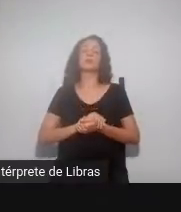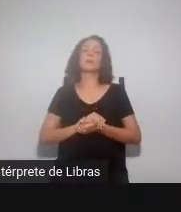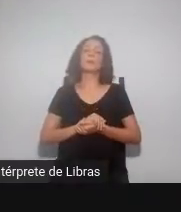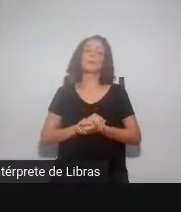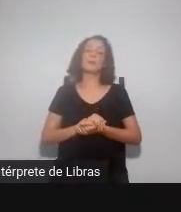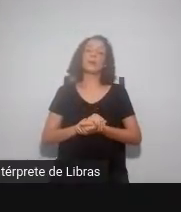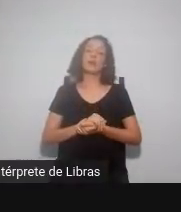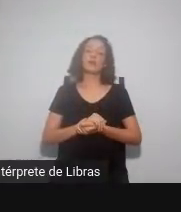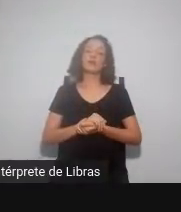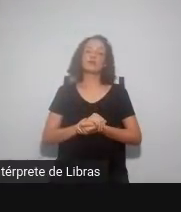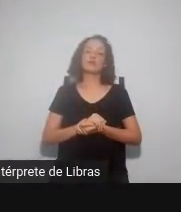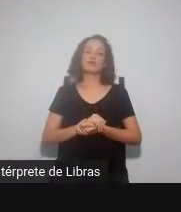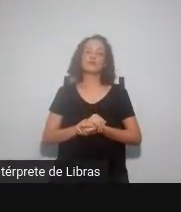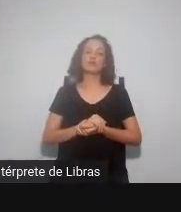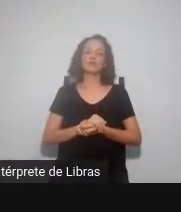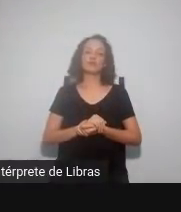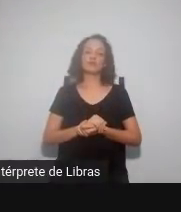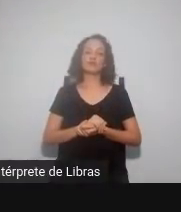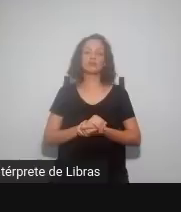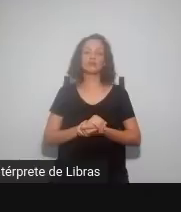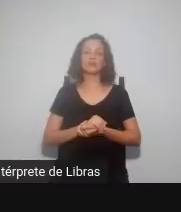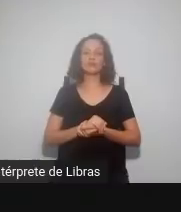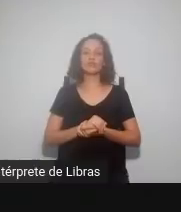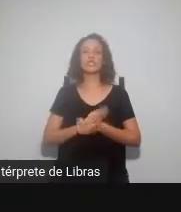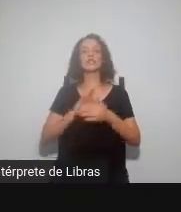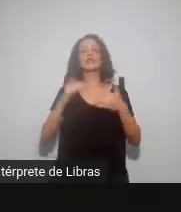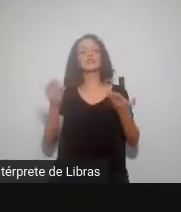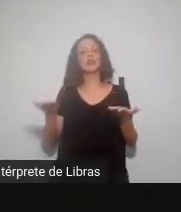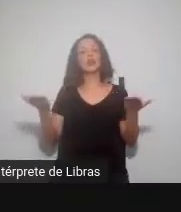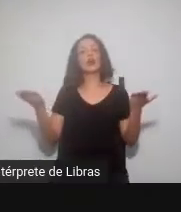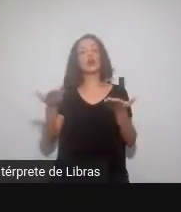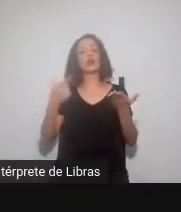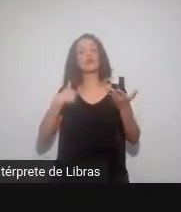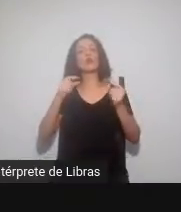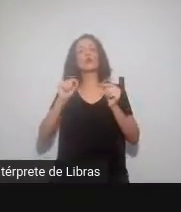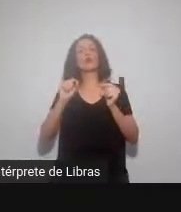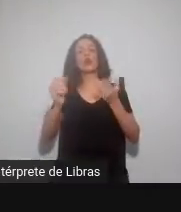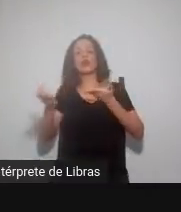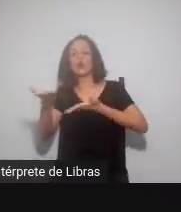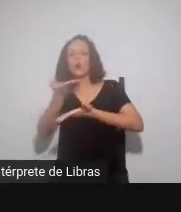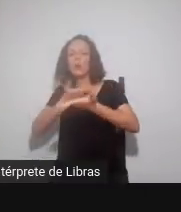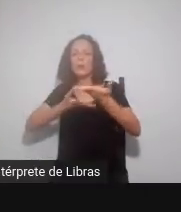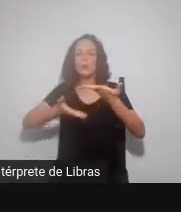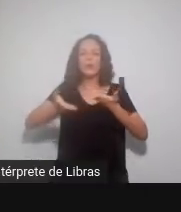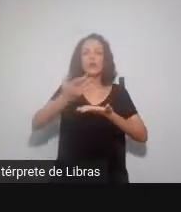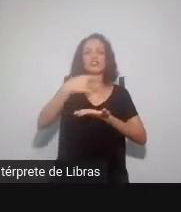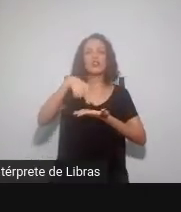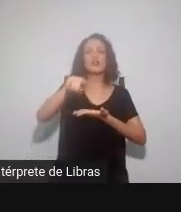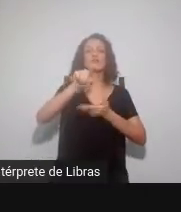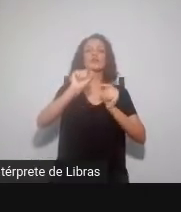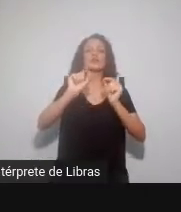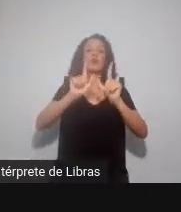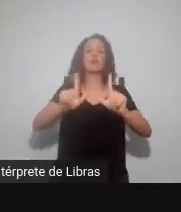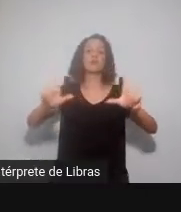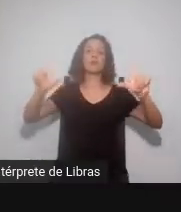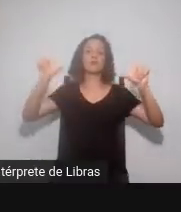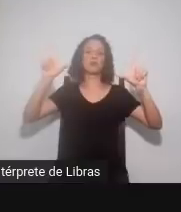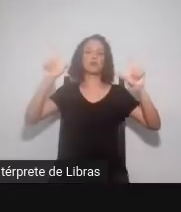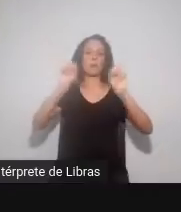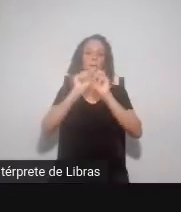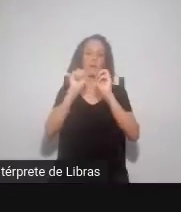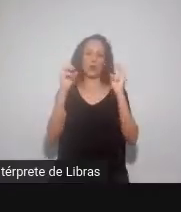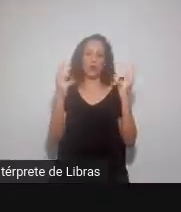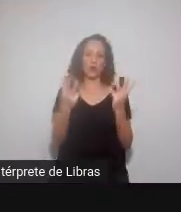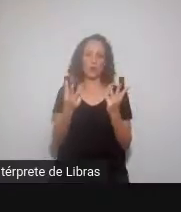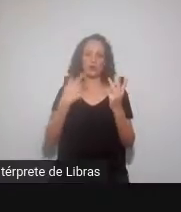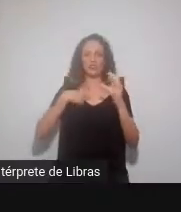Então, eu vou compartilhar com vocês o PowerPoint que eu preparei. É um PowerPoint que tem algum texto, e